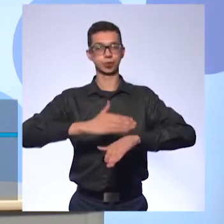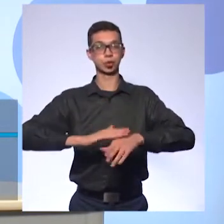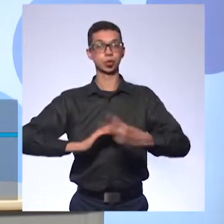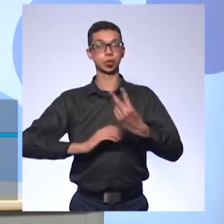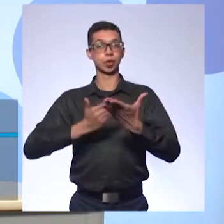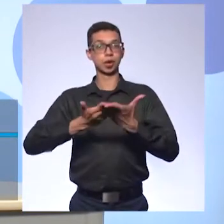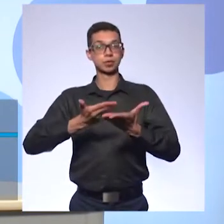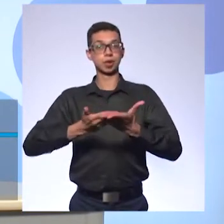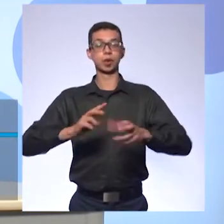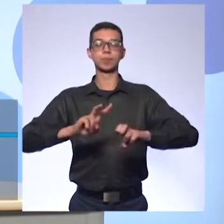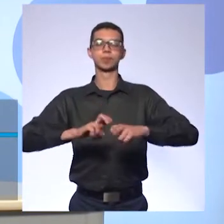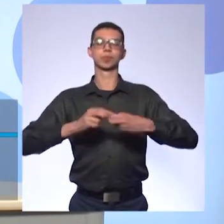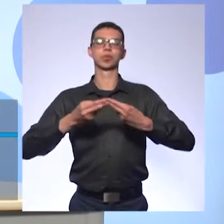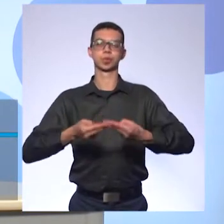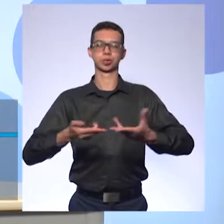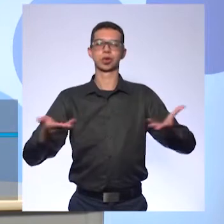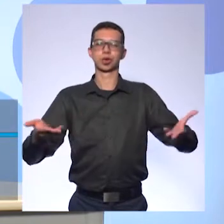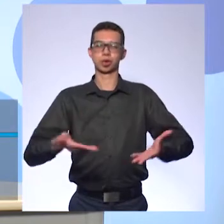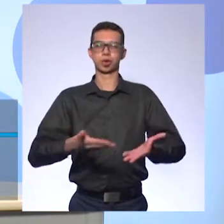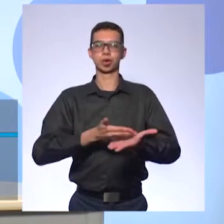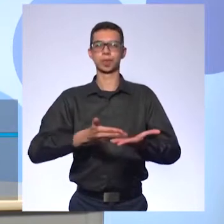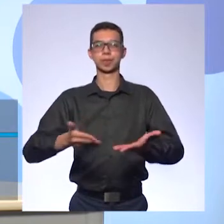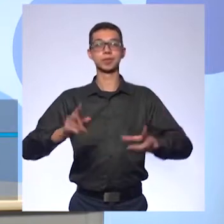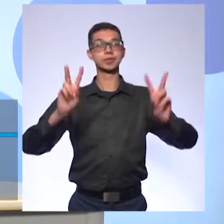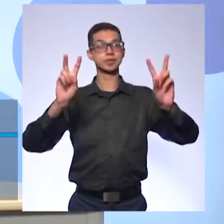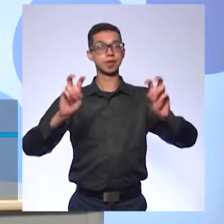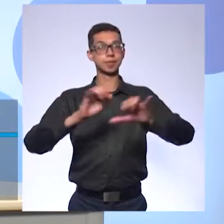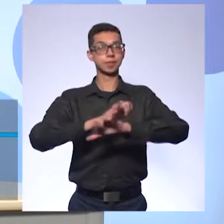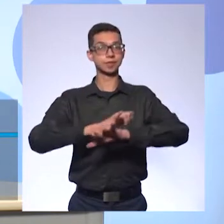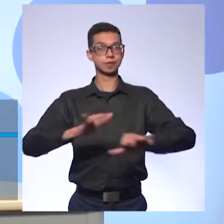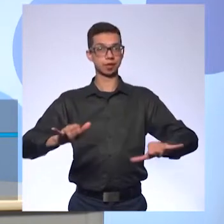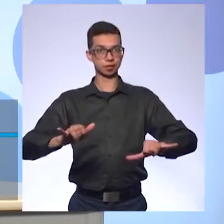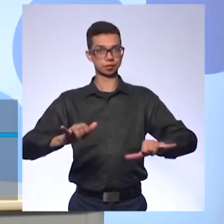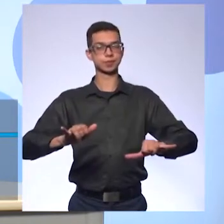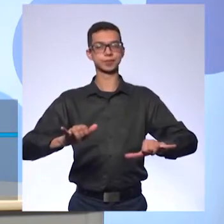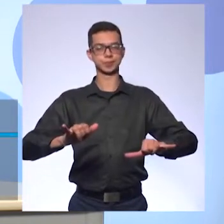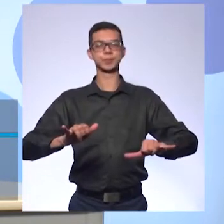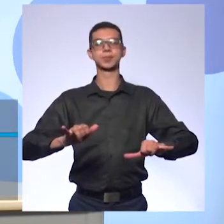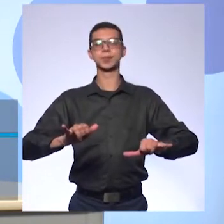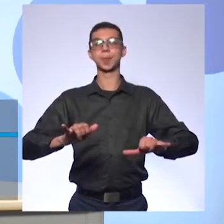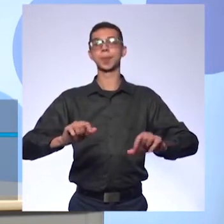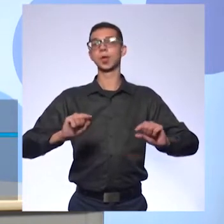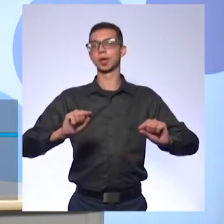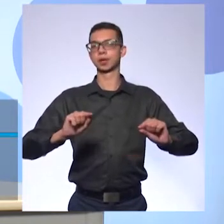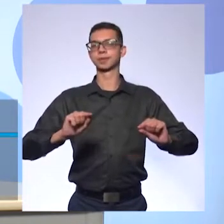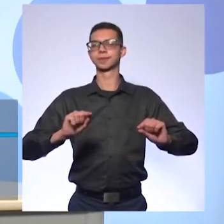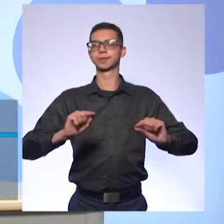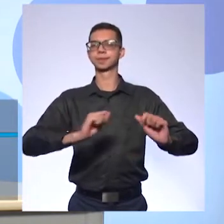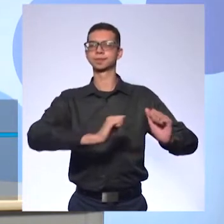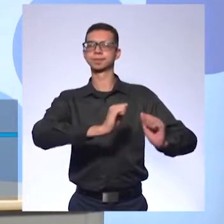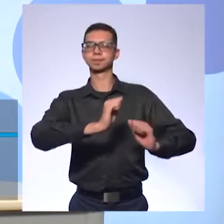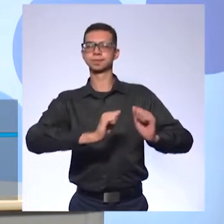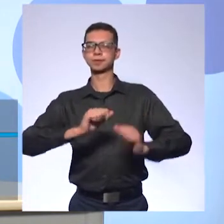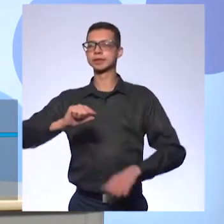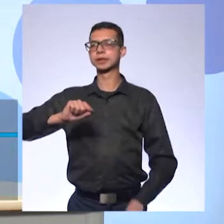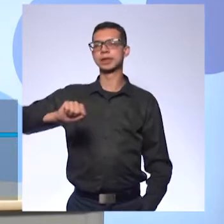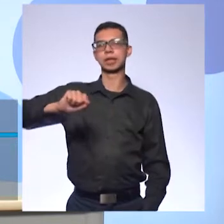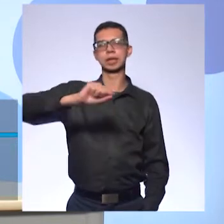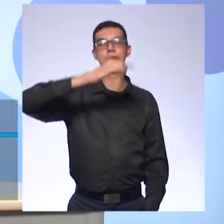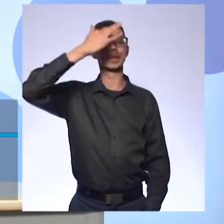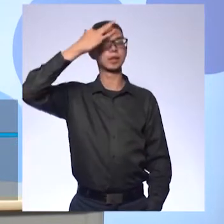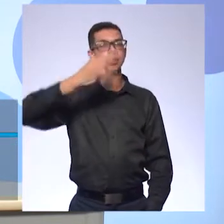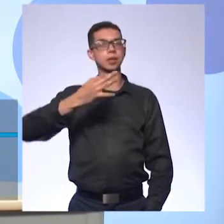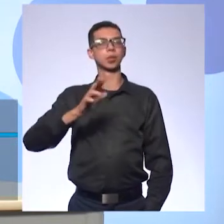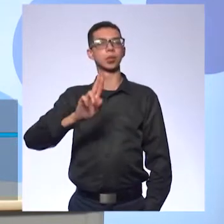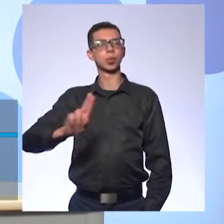por isso nós iniciamos com o tema cadeias industriais e os recursos naturais, entender essas cadeias, o uso desses recursos,